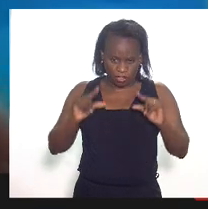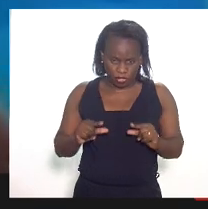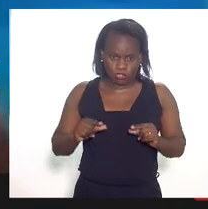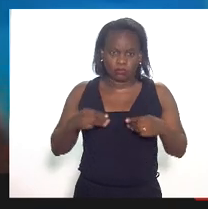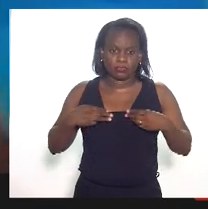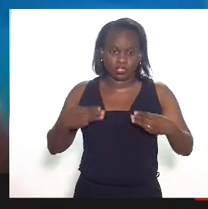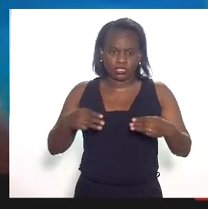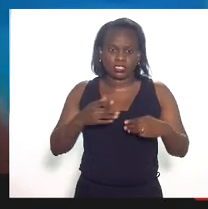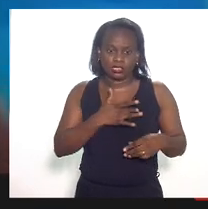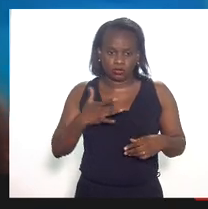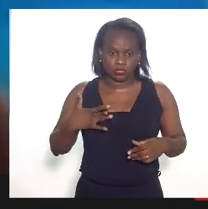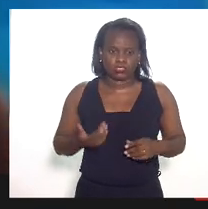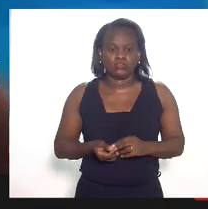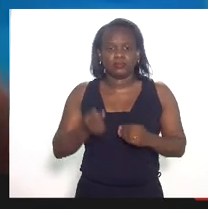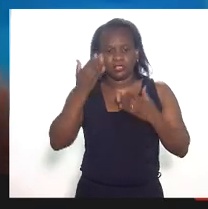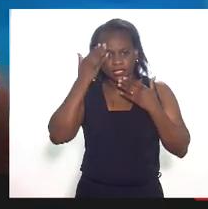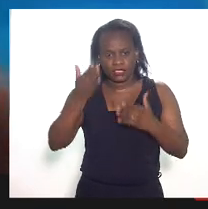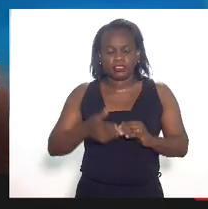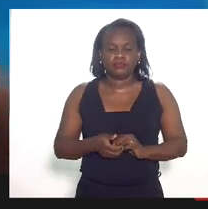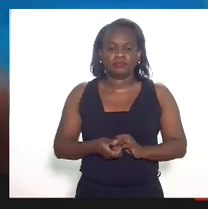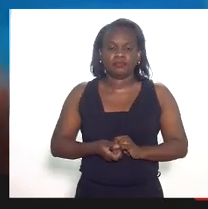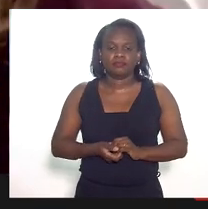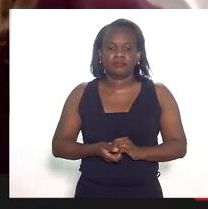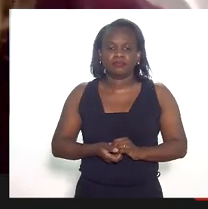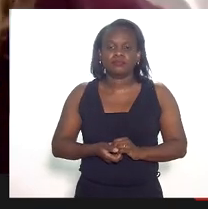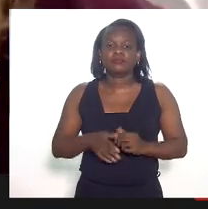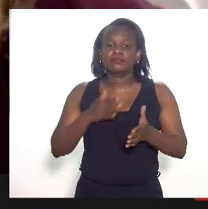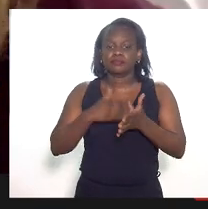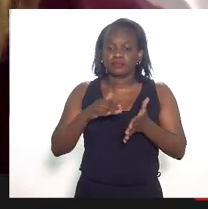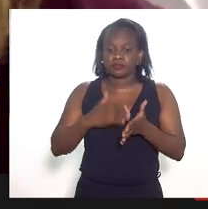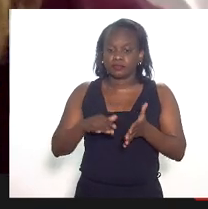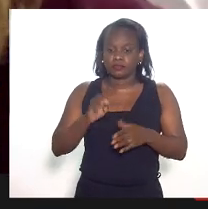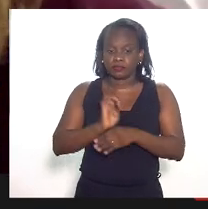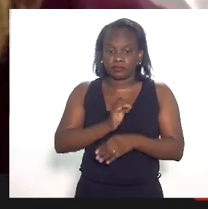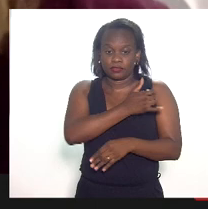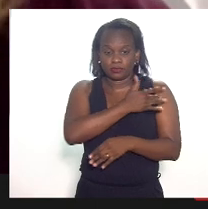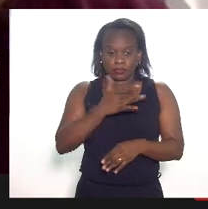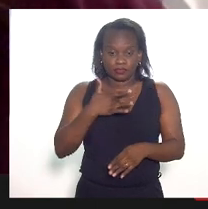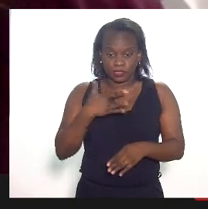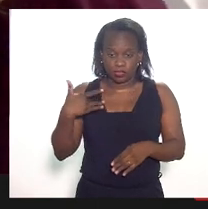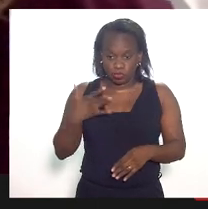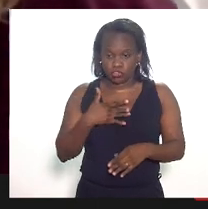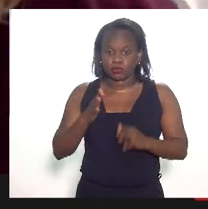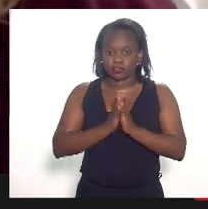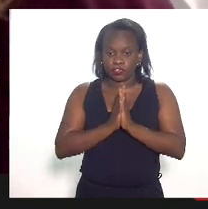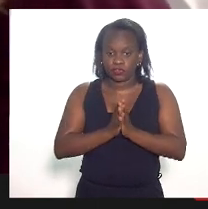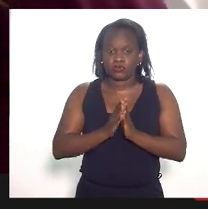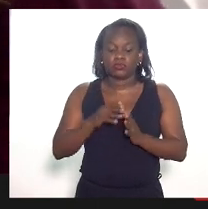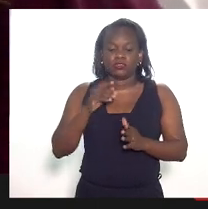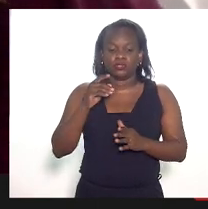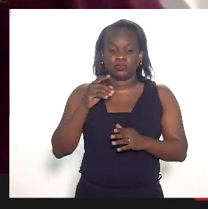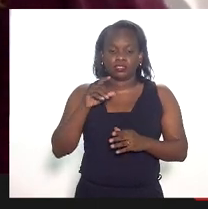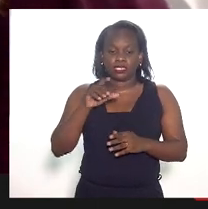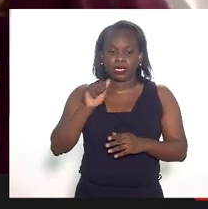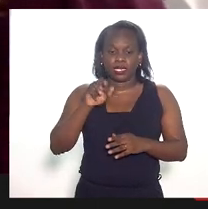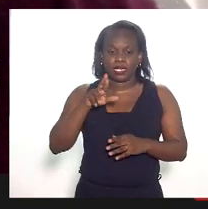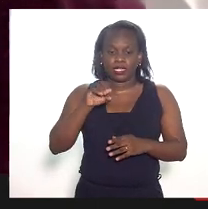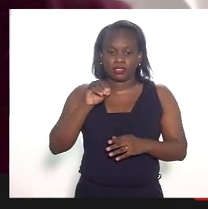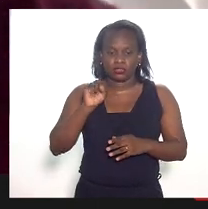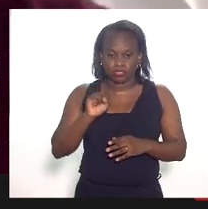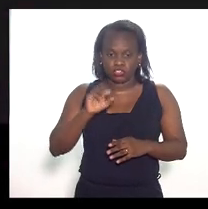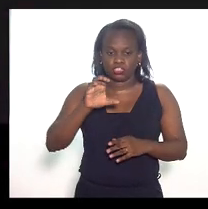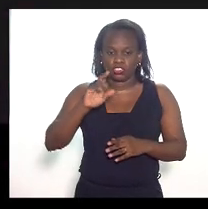Ministério da Saúde. Obrigado. Secretário Estadual de Saúde, por favor. Doutor Carlos Chaves.